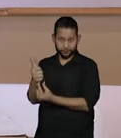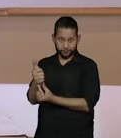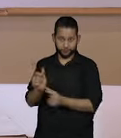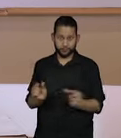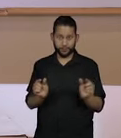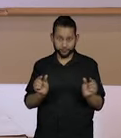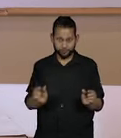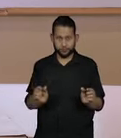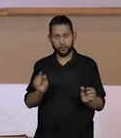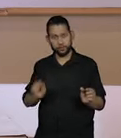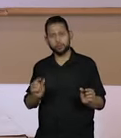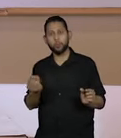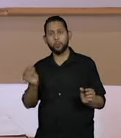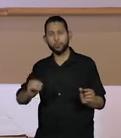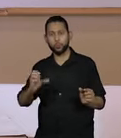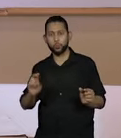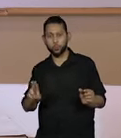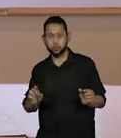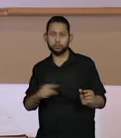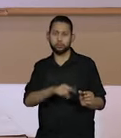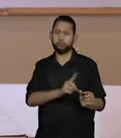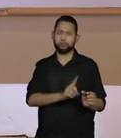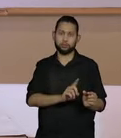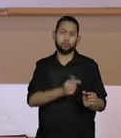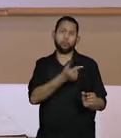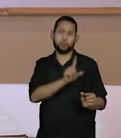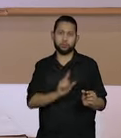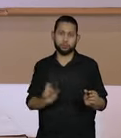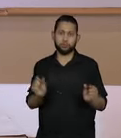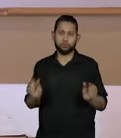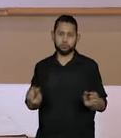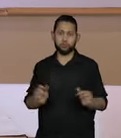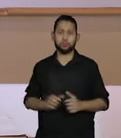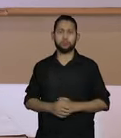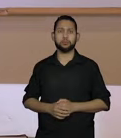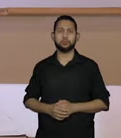cobre, que eu comentei com vocês.